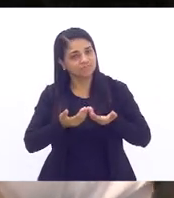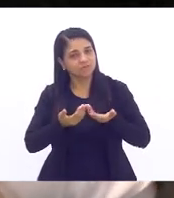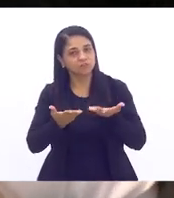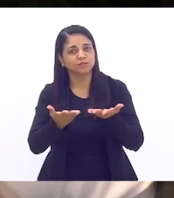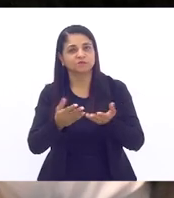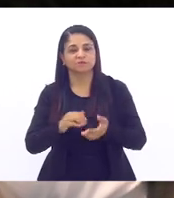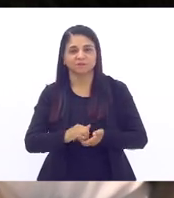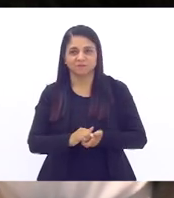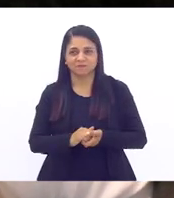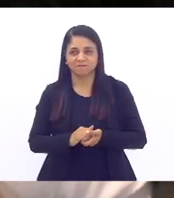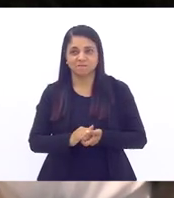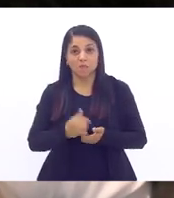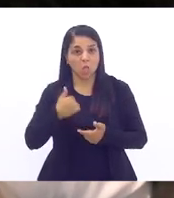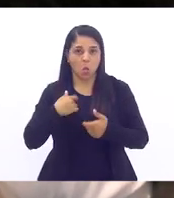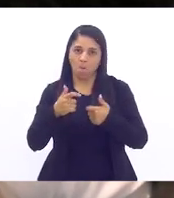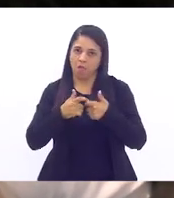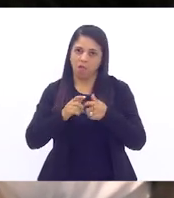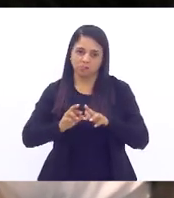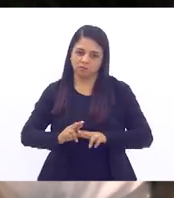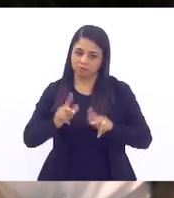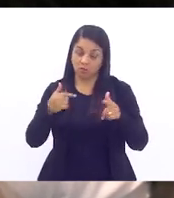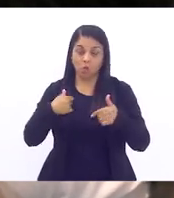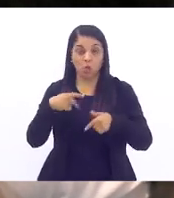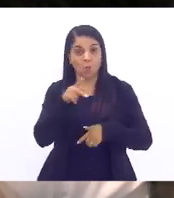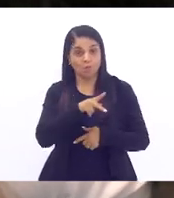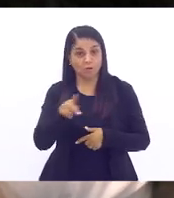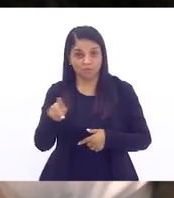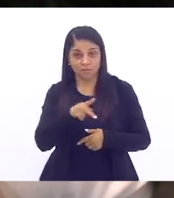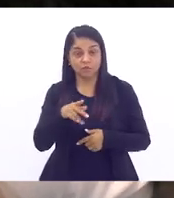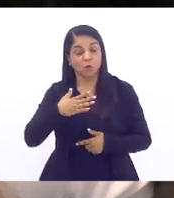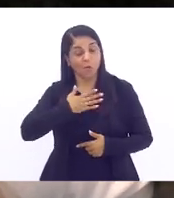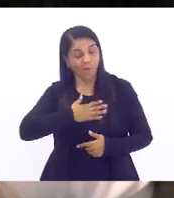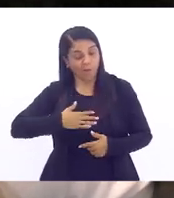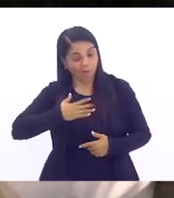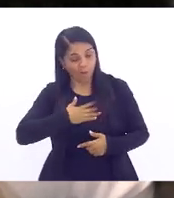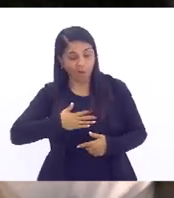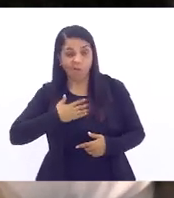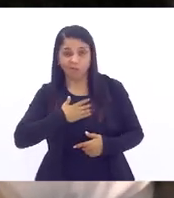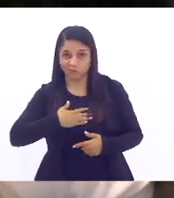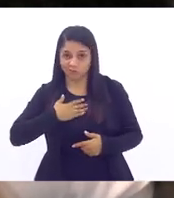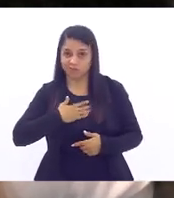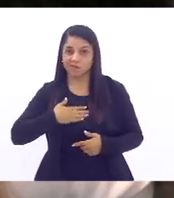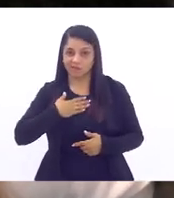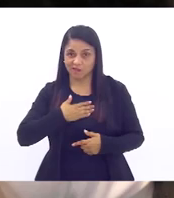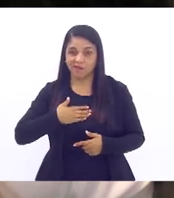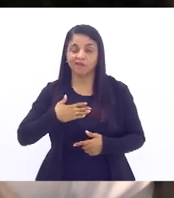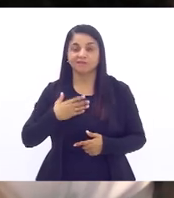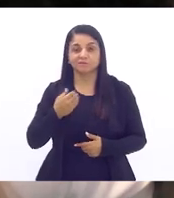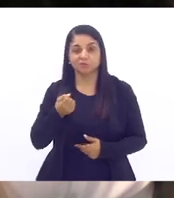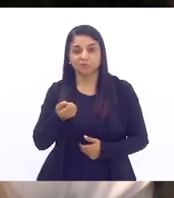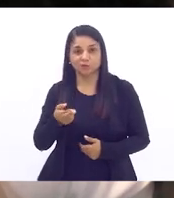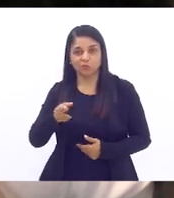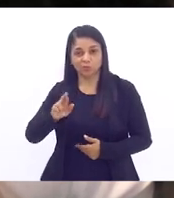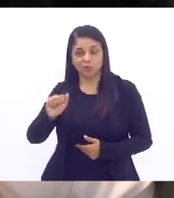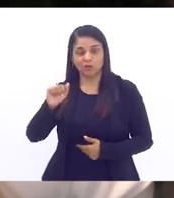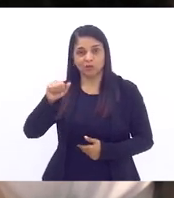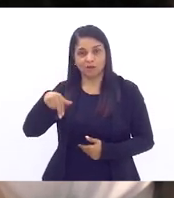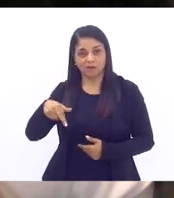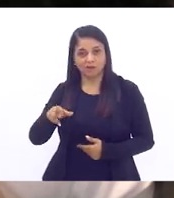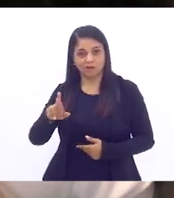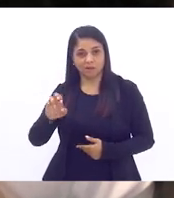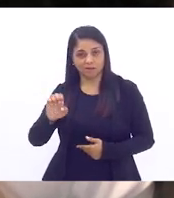eu não sou médica Mas Sou professora gostei muito da fala do Doutor André que a gente